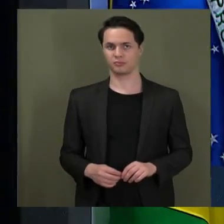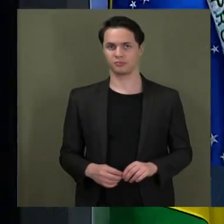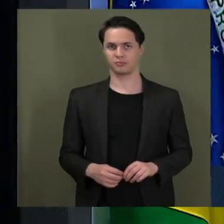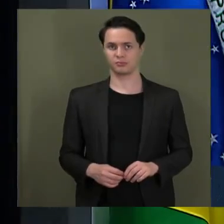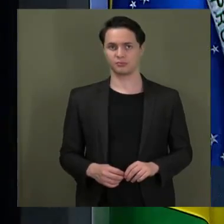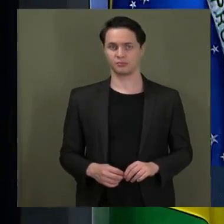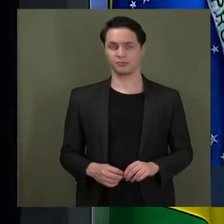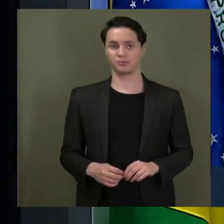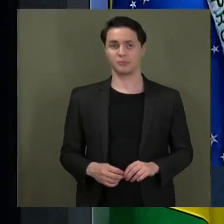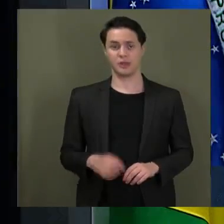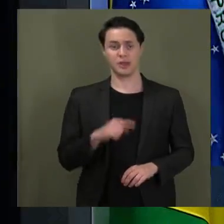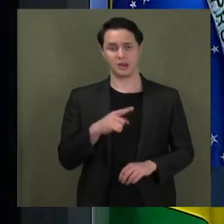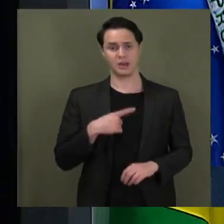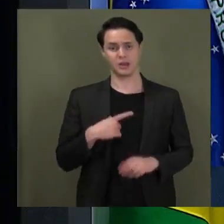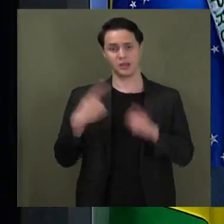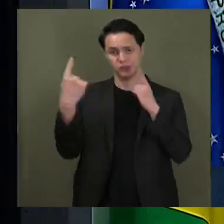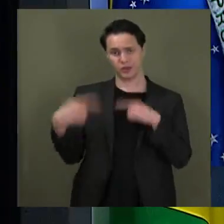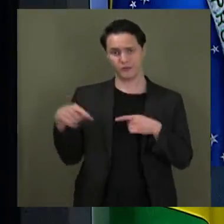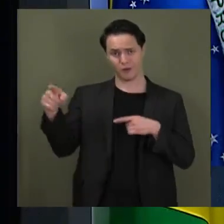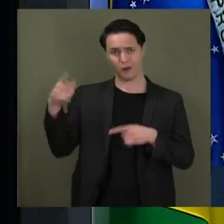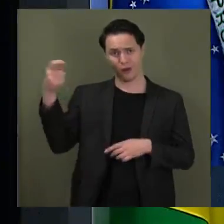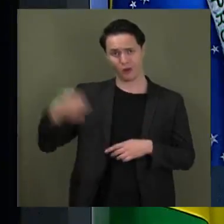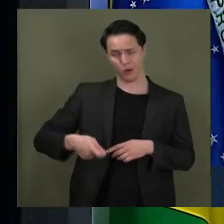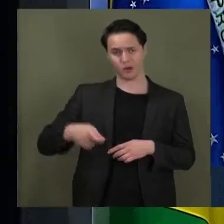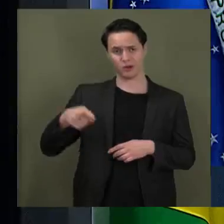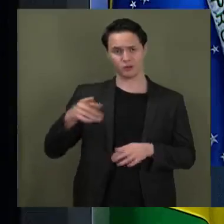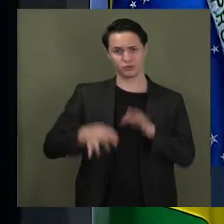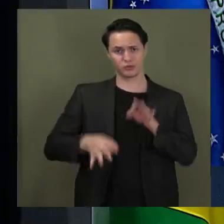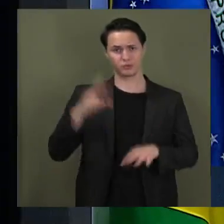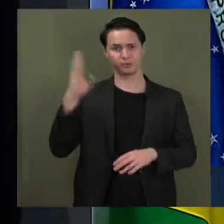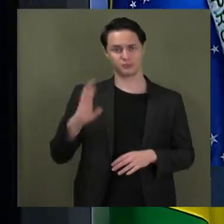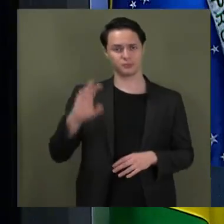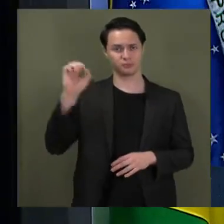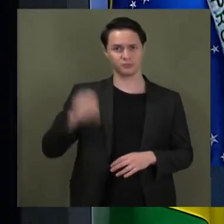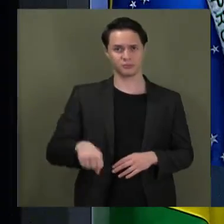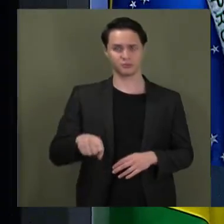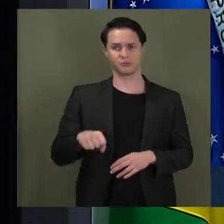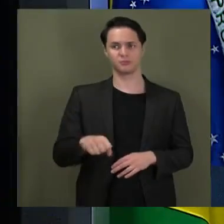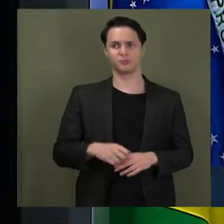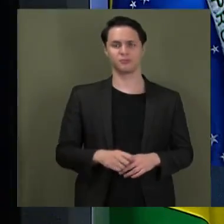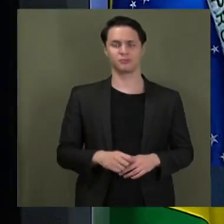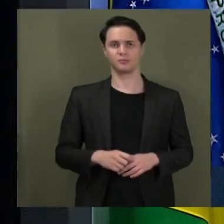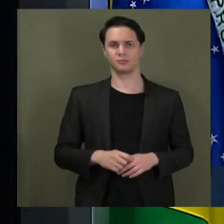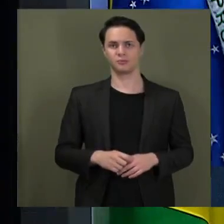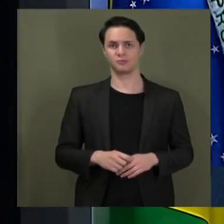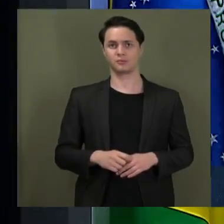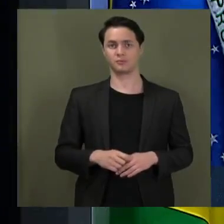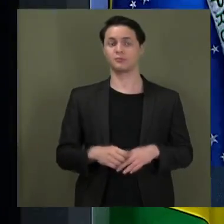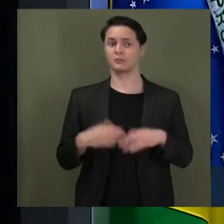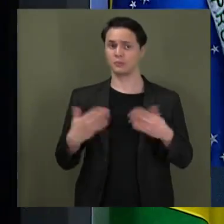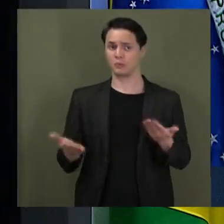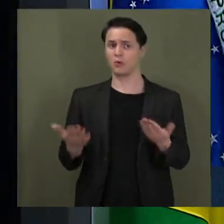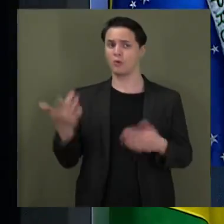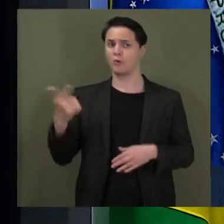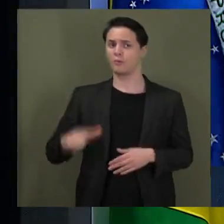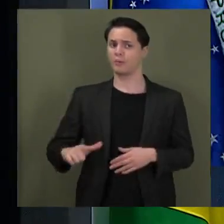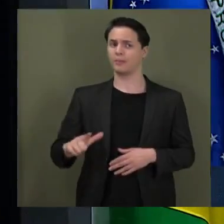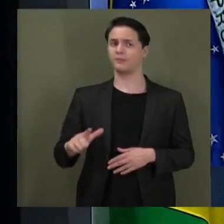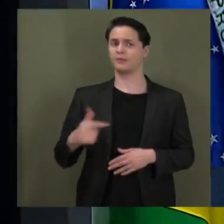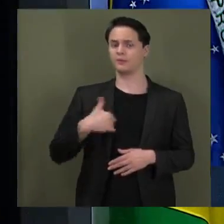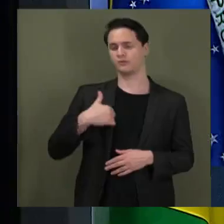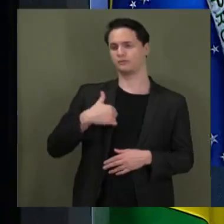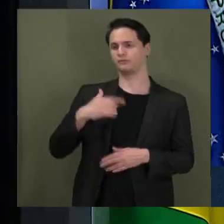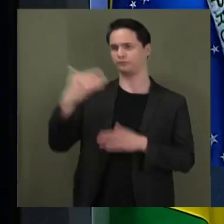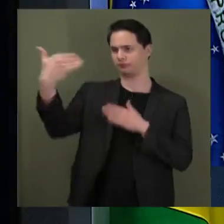vai desafiar as ordens judiciais brasileiras, sim, em nome da liberdade. E aí eu volto aqui ao